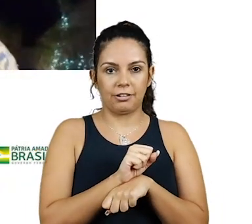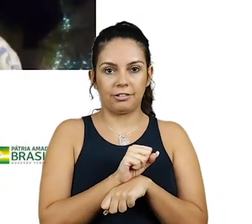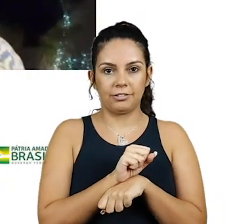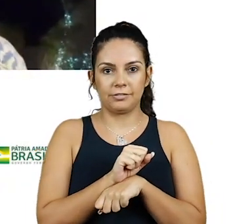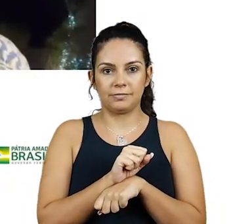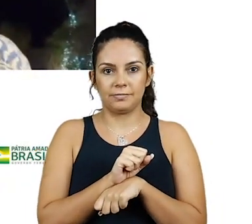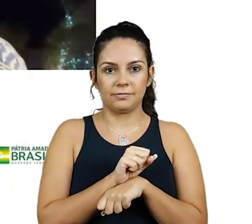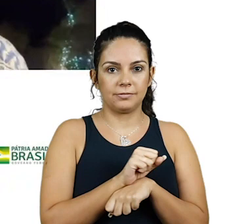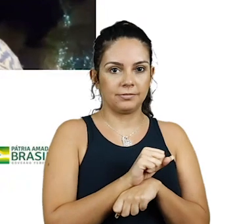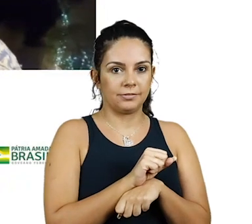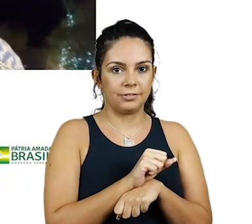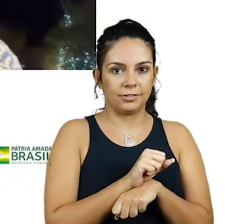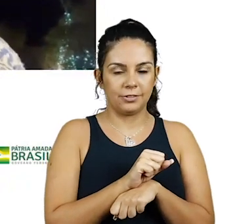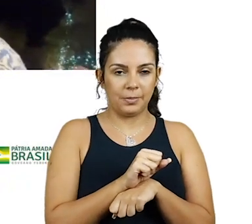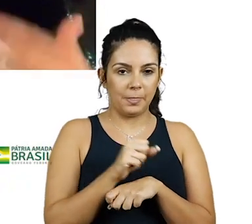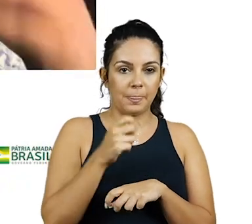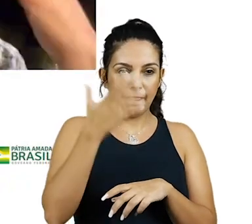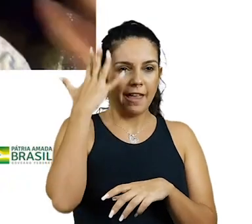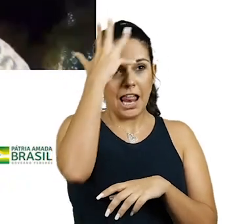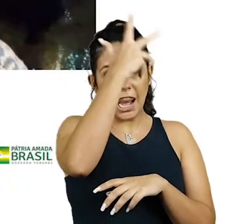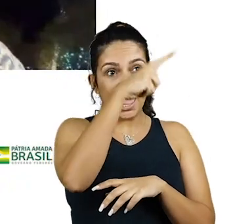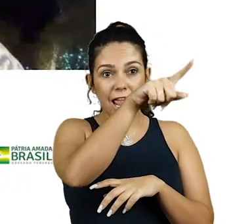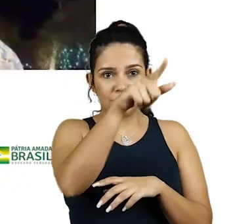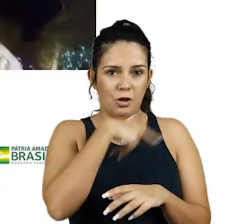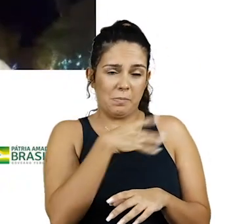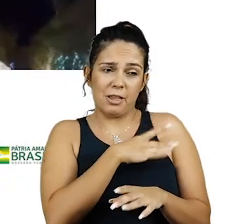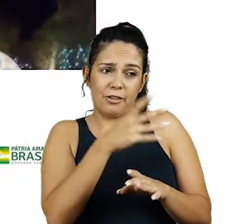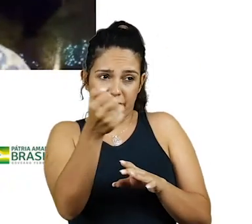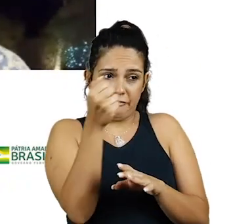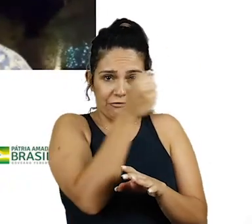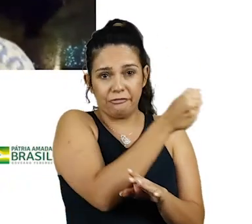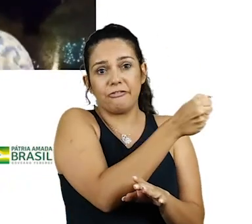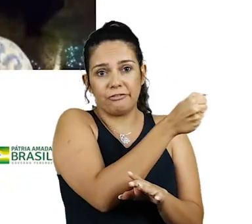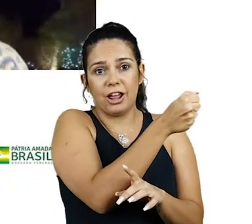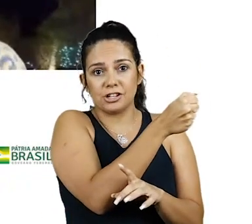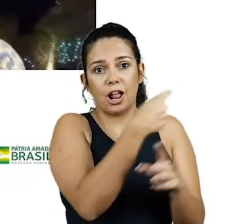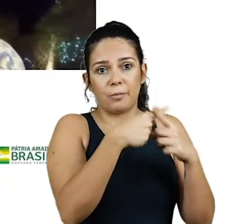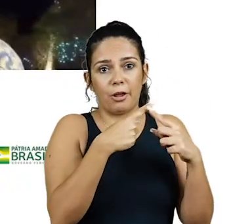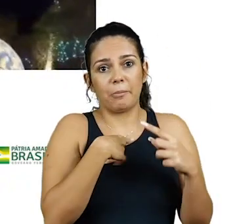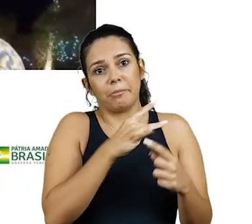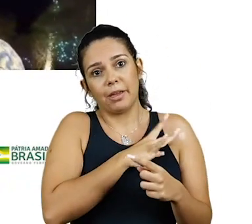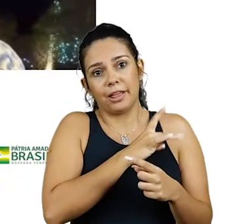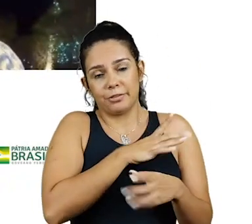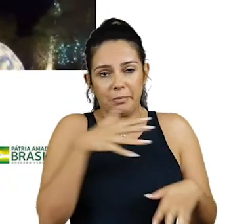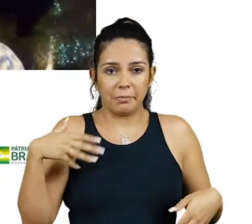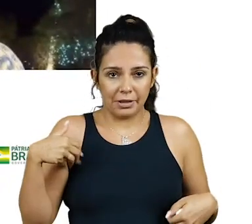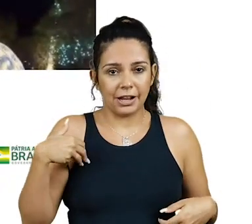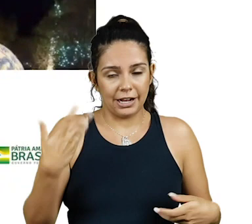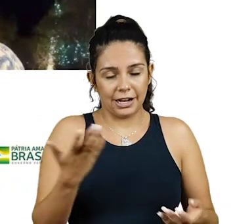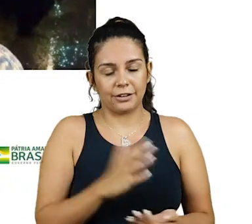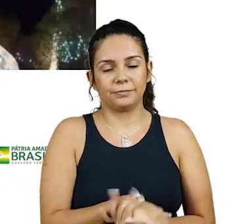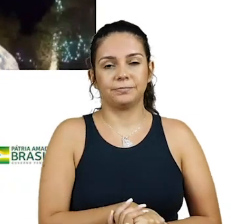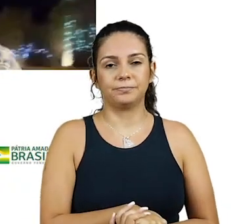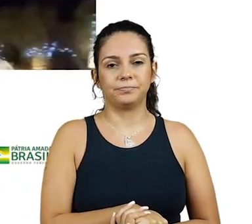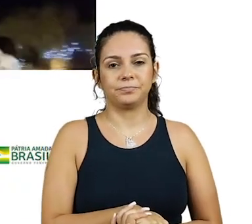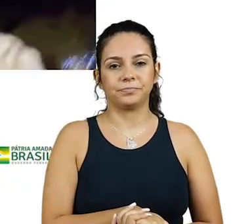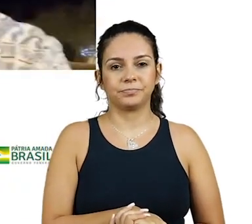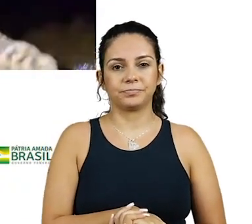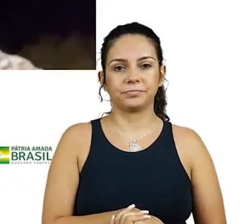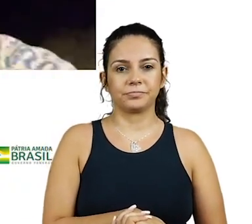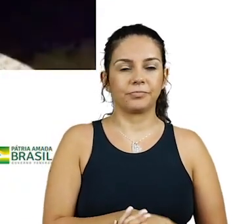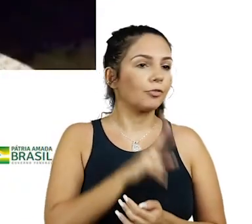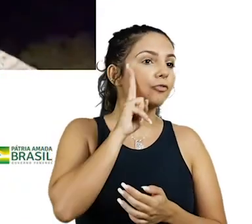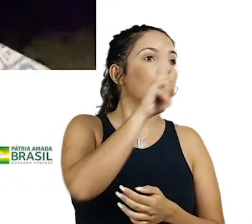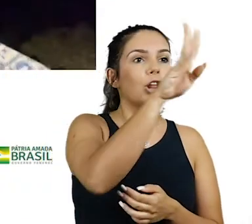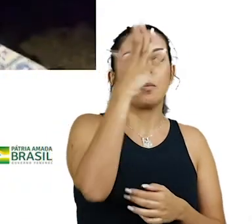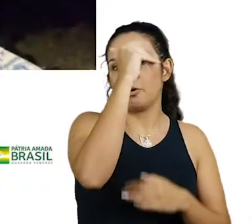passei naquela vista maravilhosa do Parque Lage, passei, olha que ironia, a ter, enquanto eu estava em casa, boa parte dessa